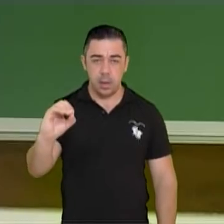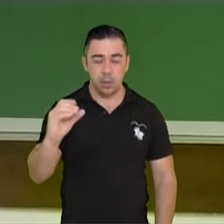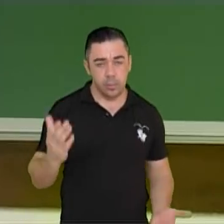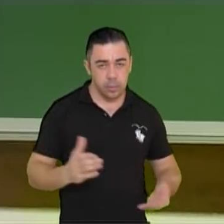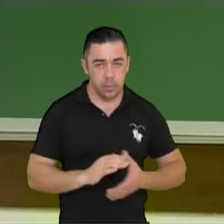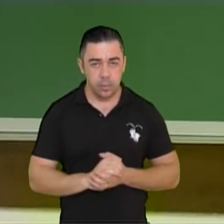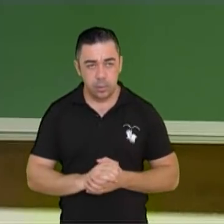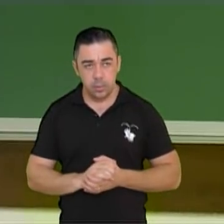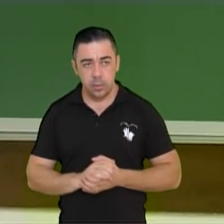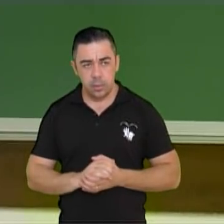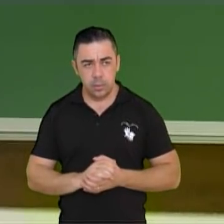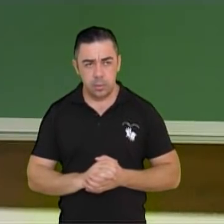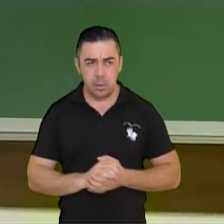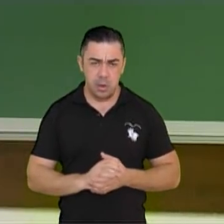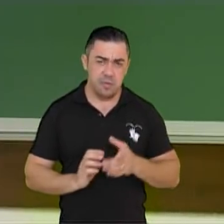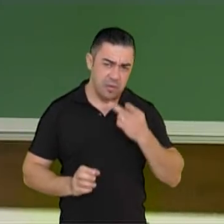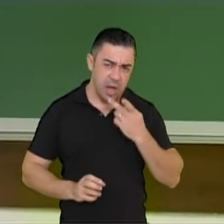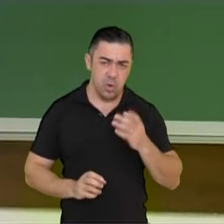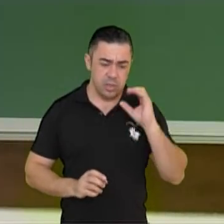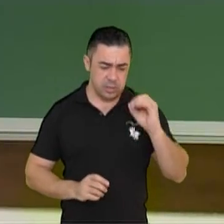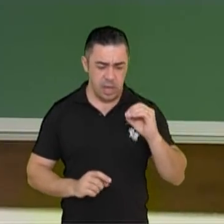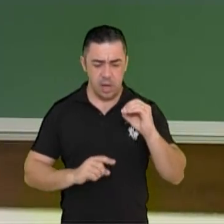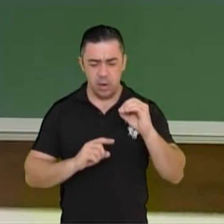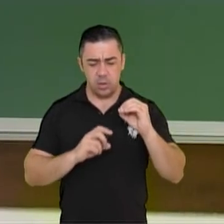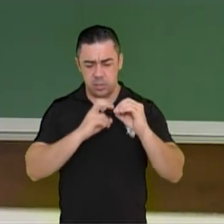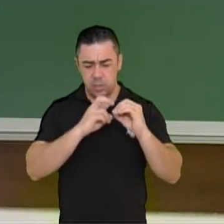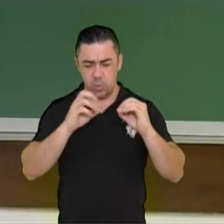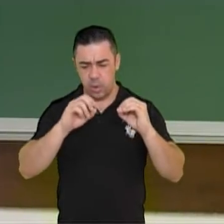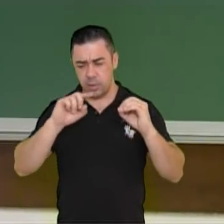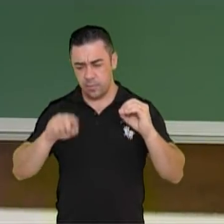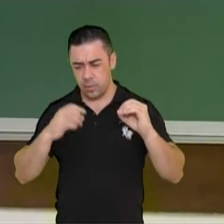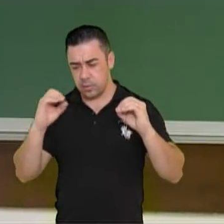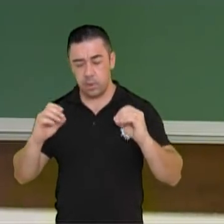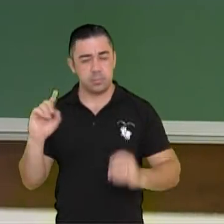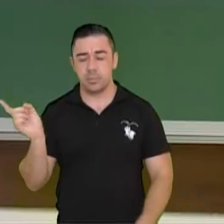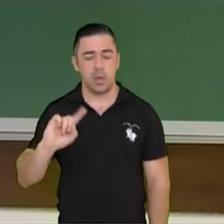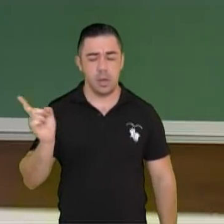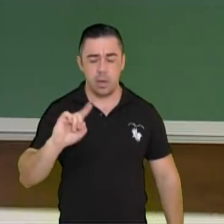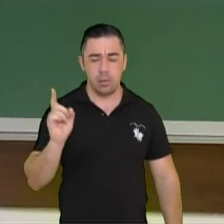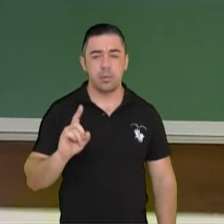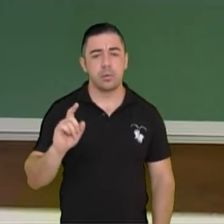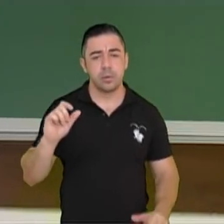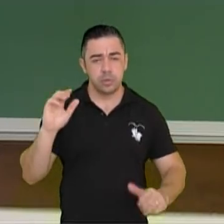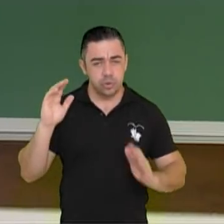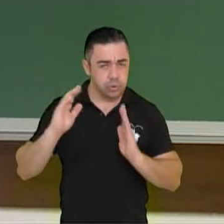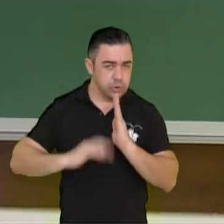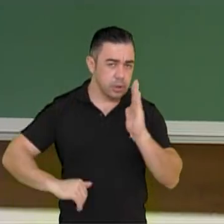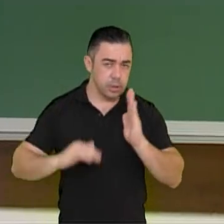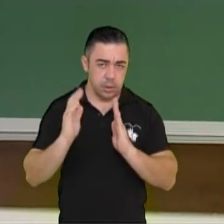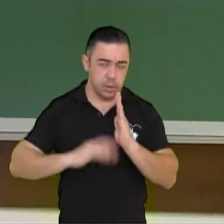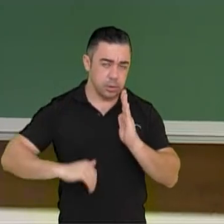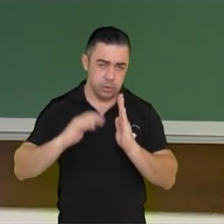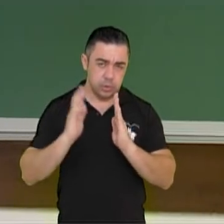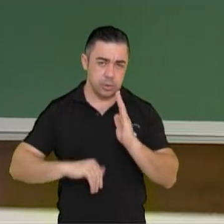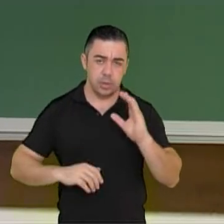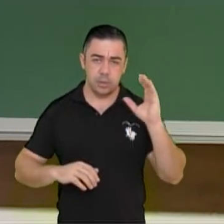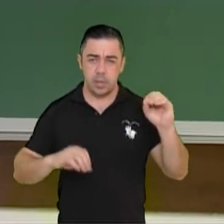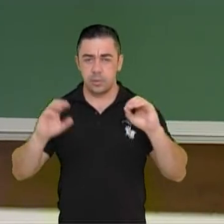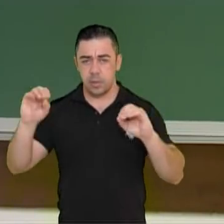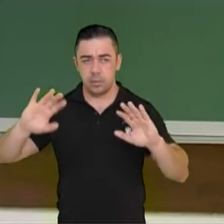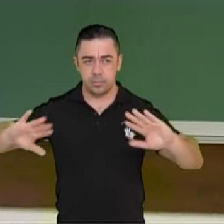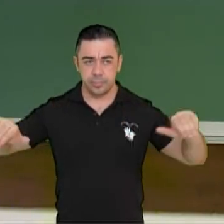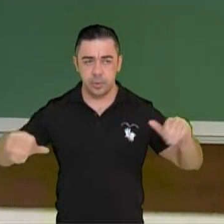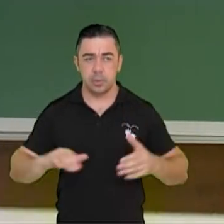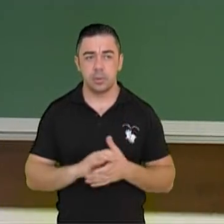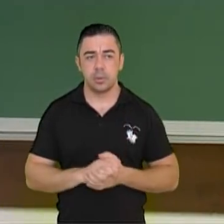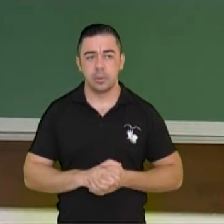0. Mas eu falo 0,50, 0%? Não, nós podemos tirar aqueles zeros que estão sobrando.